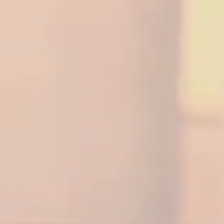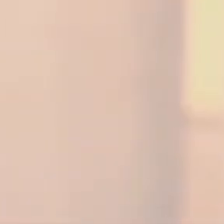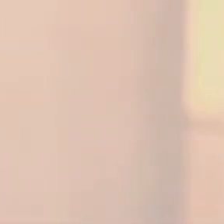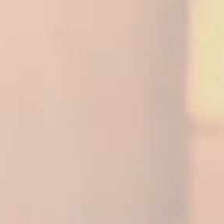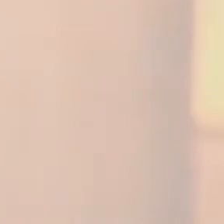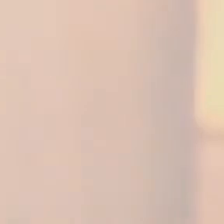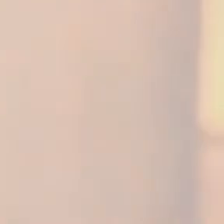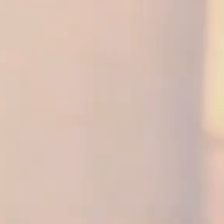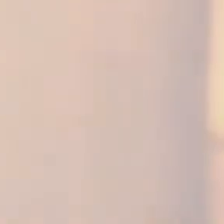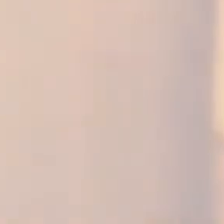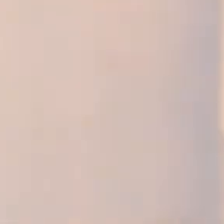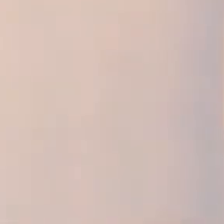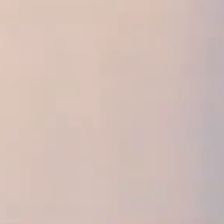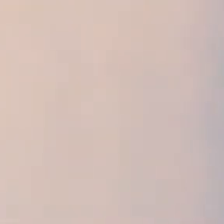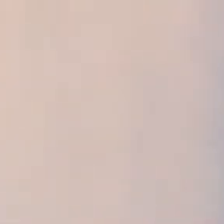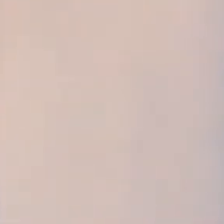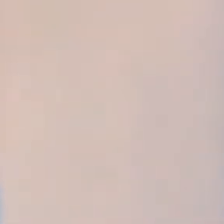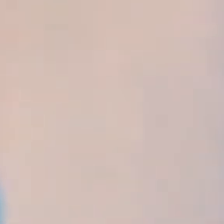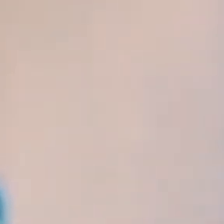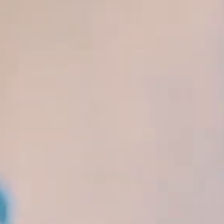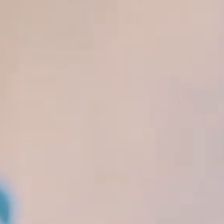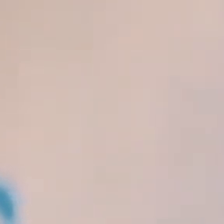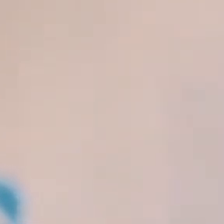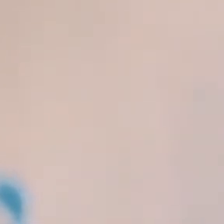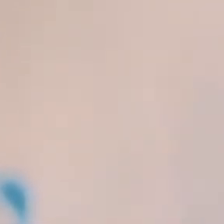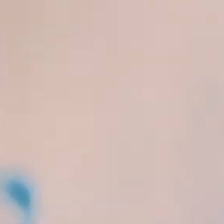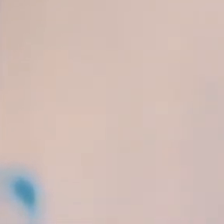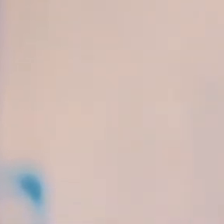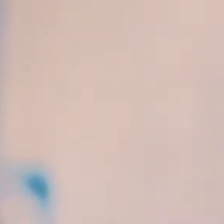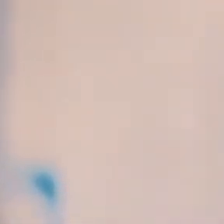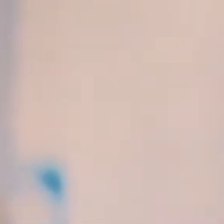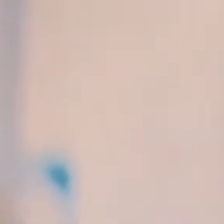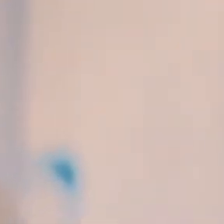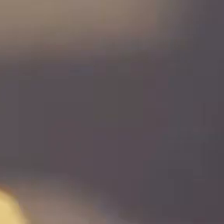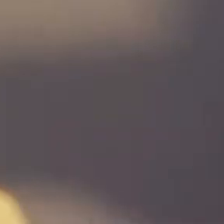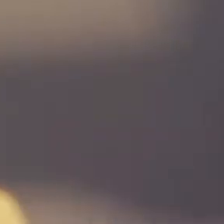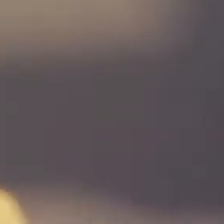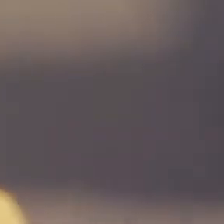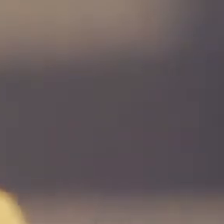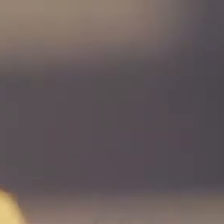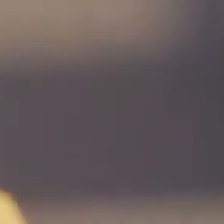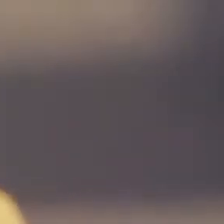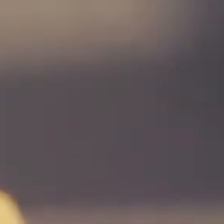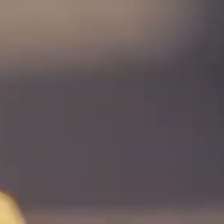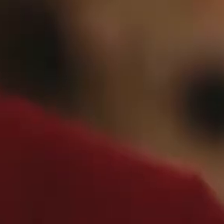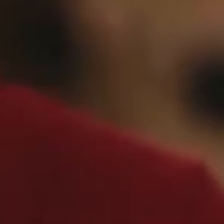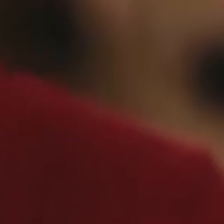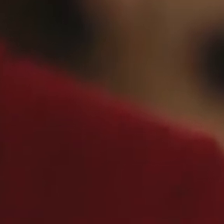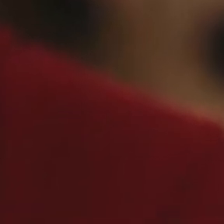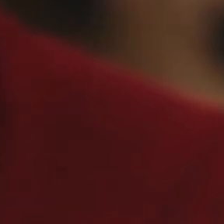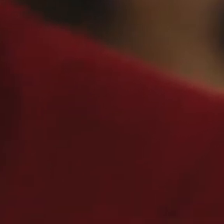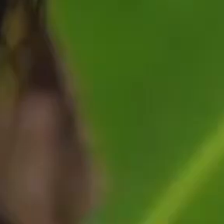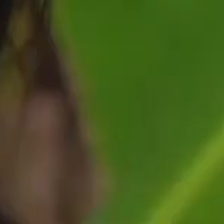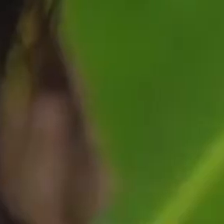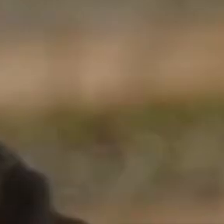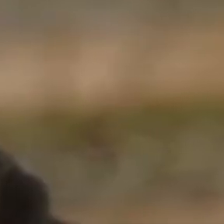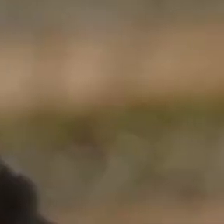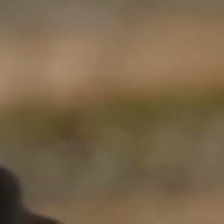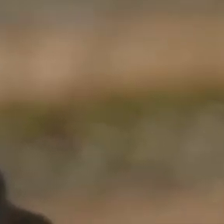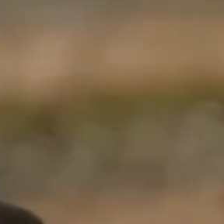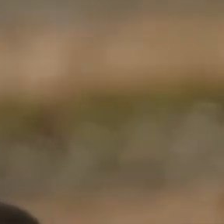e tudo isso vai passar a e